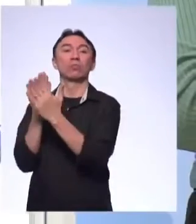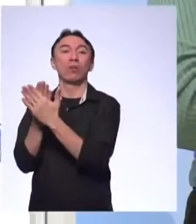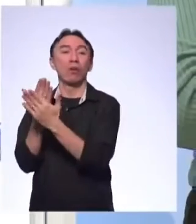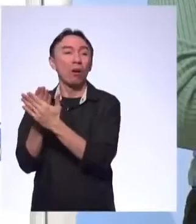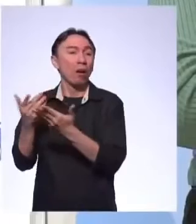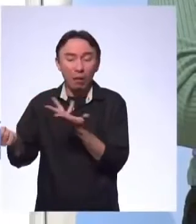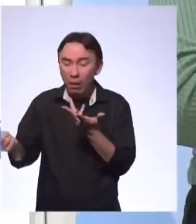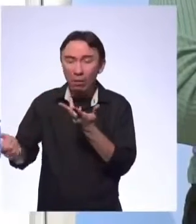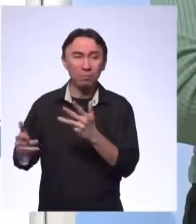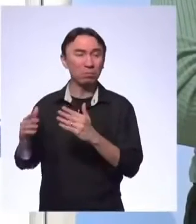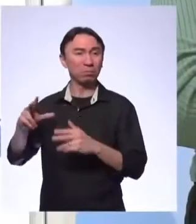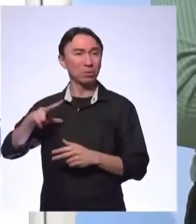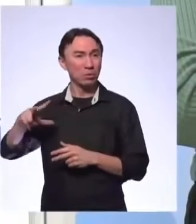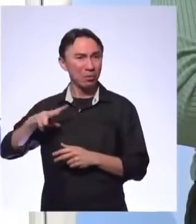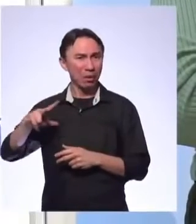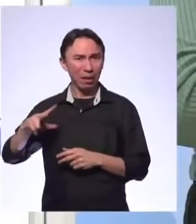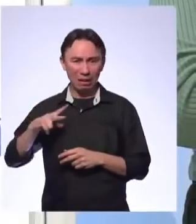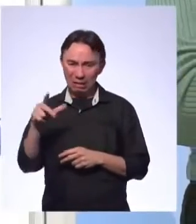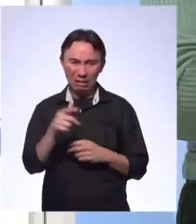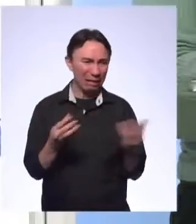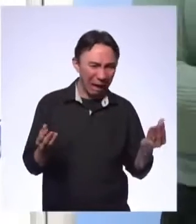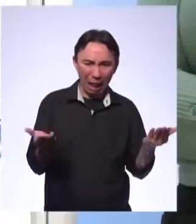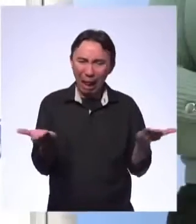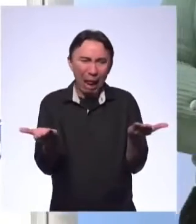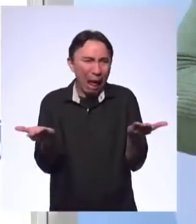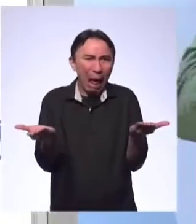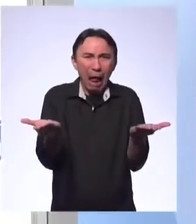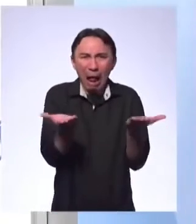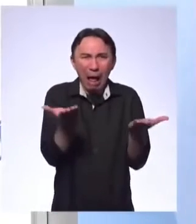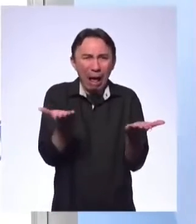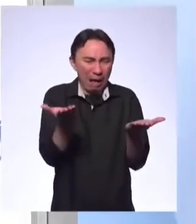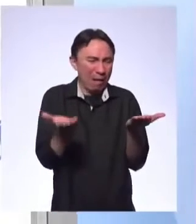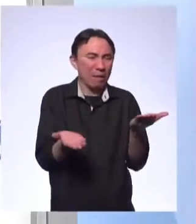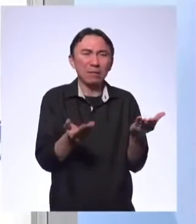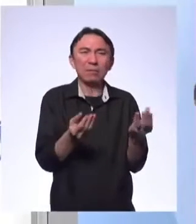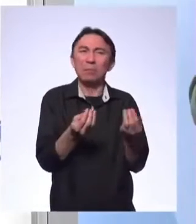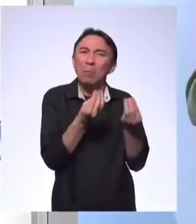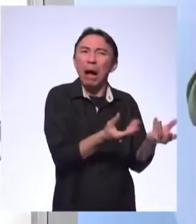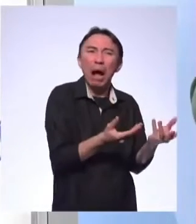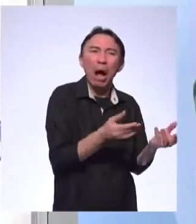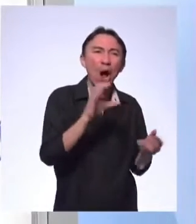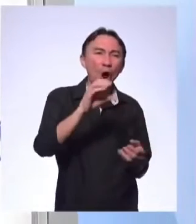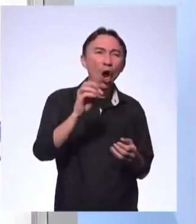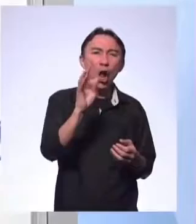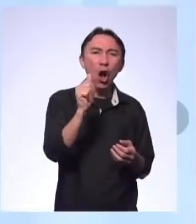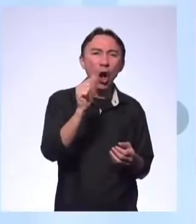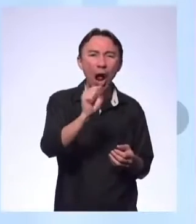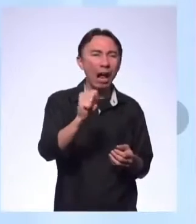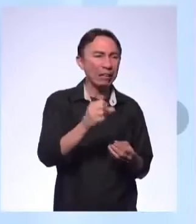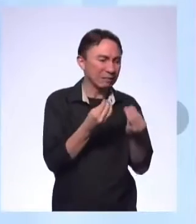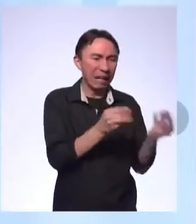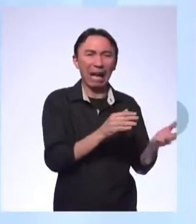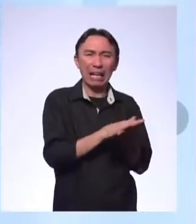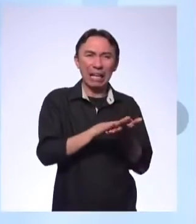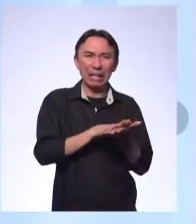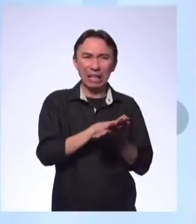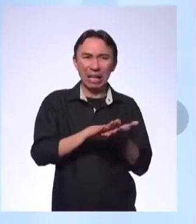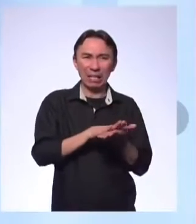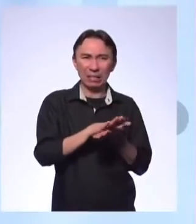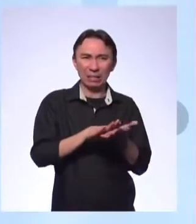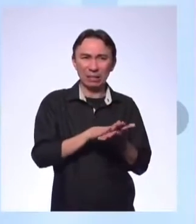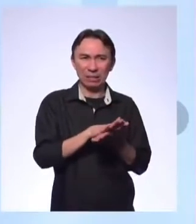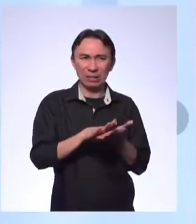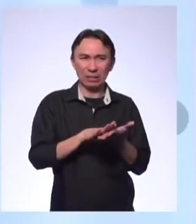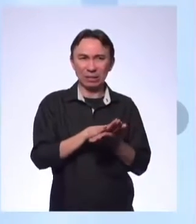colocou isso gente lá no chat e que parar a escola pública a Eu acho que